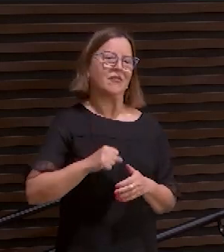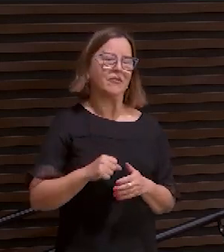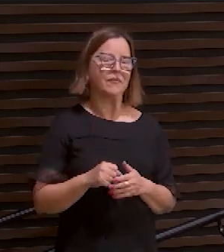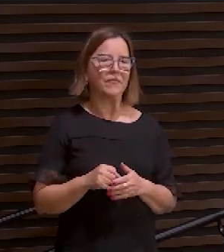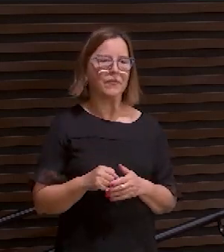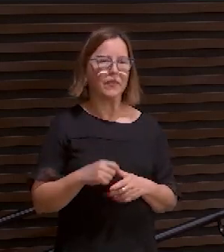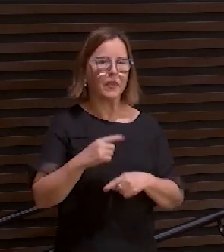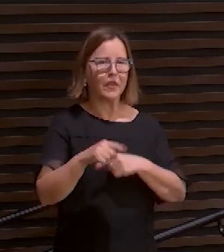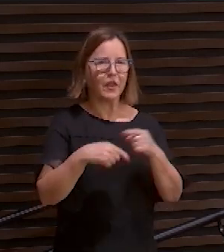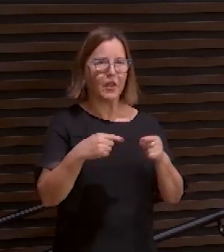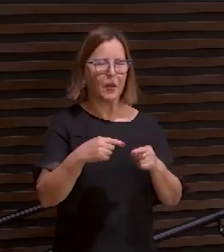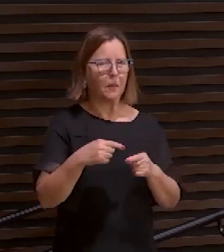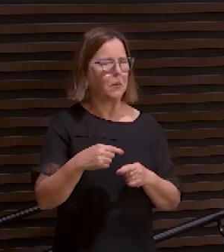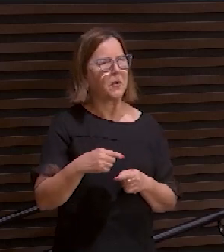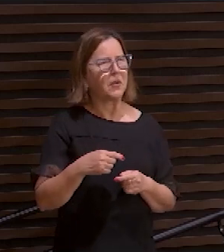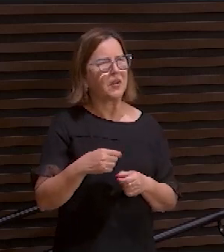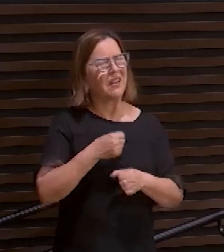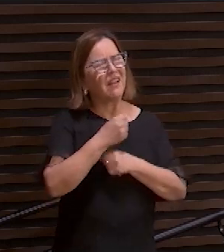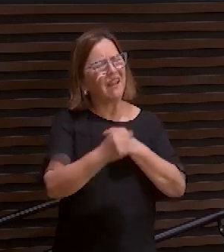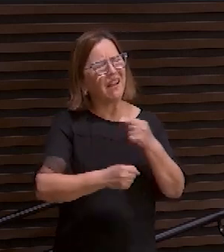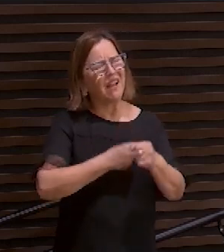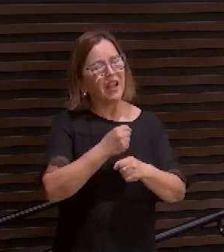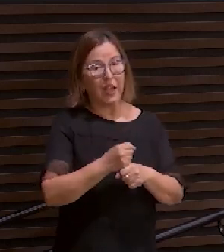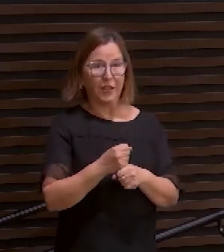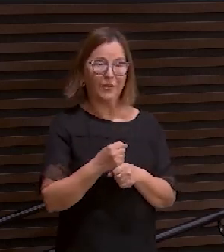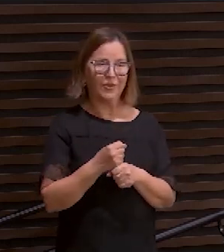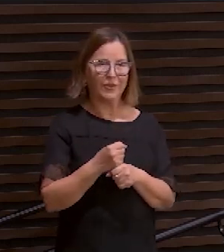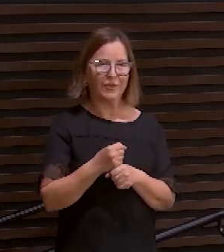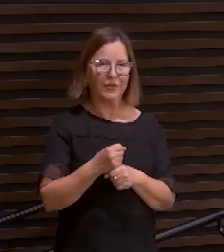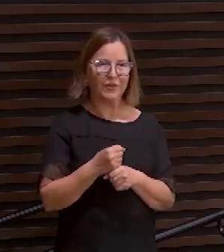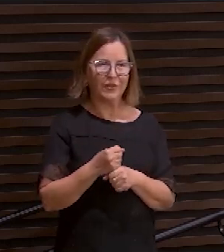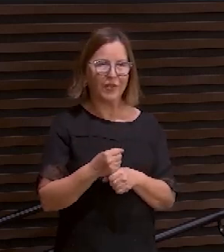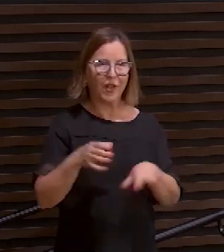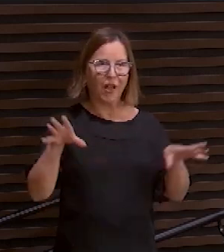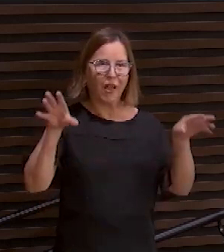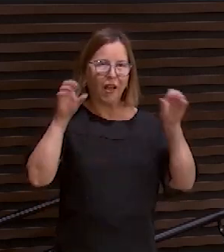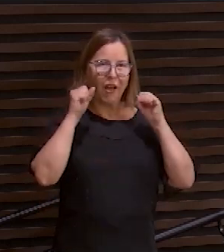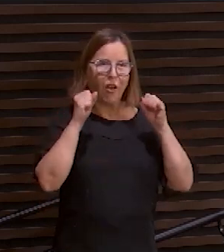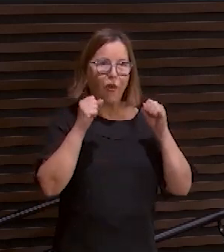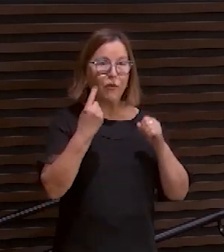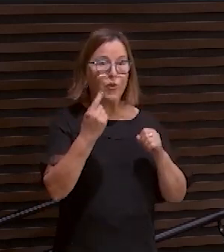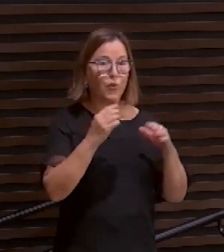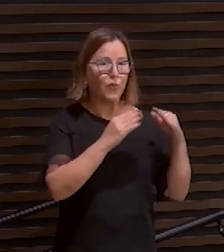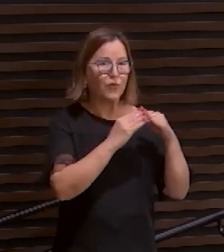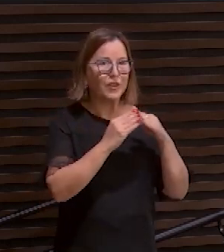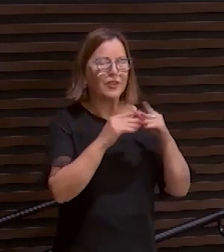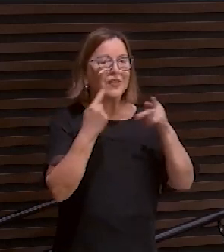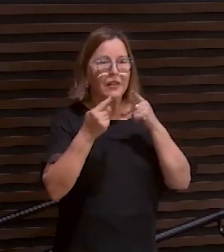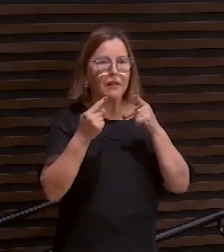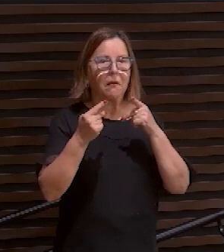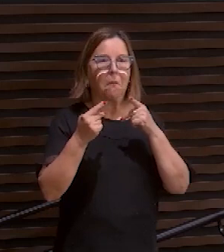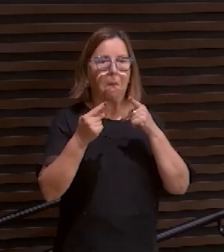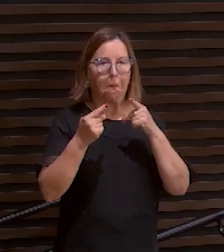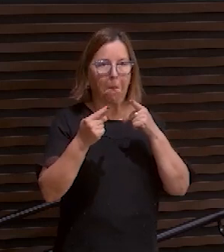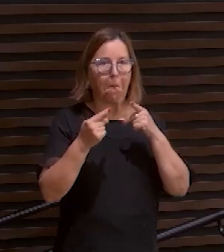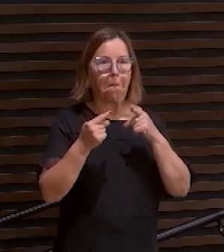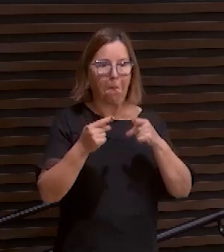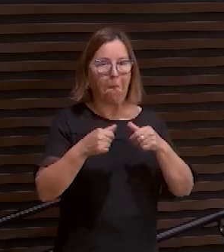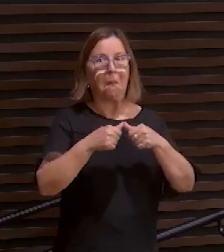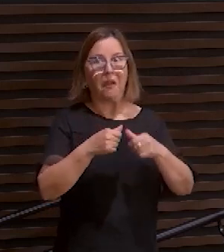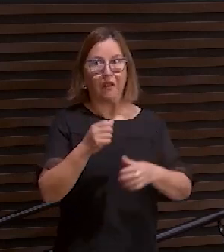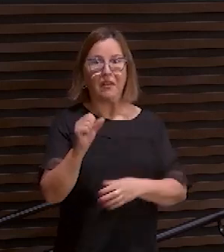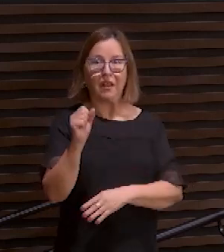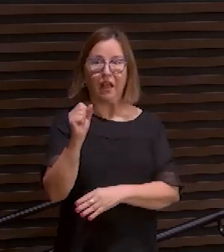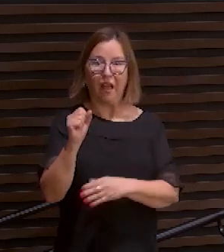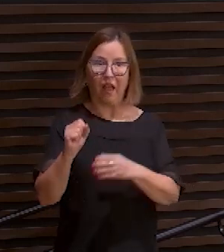Depois de décadas, ele ouviu um dos seus vizinhos dizer: como esta árvore